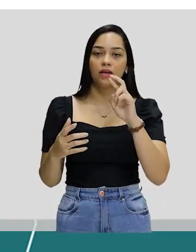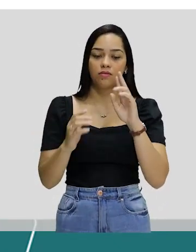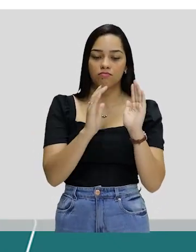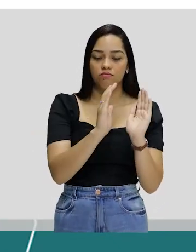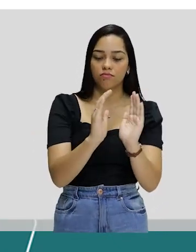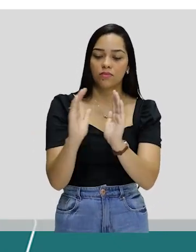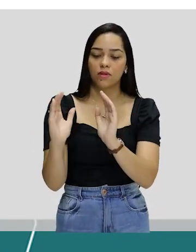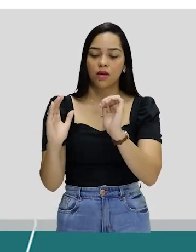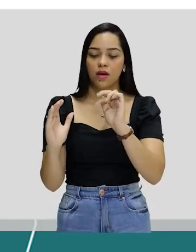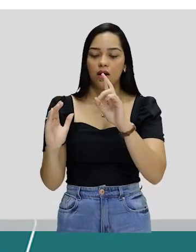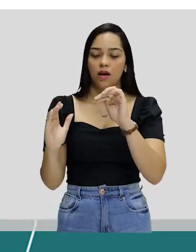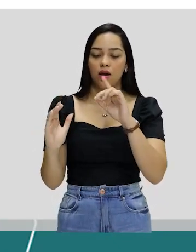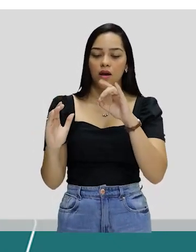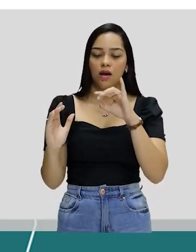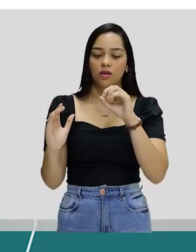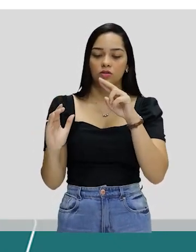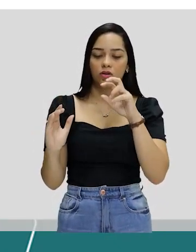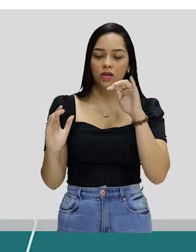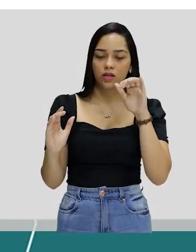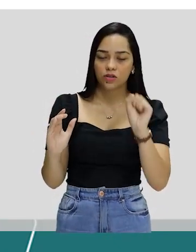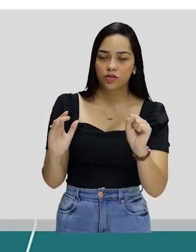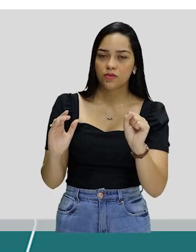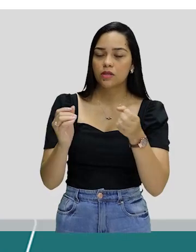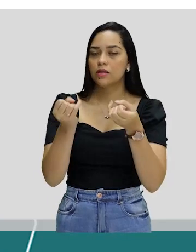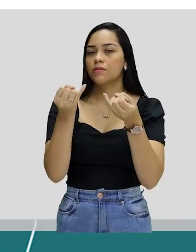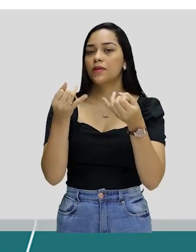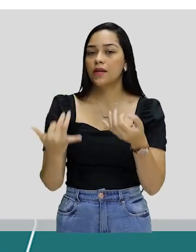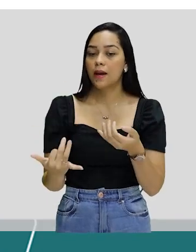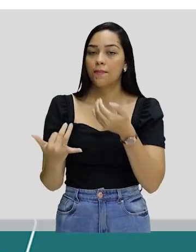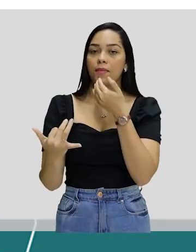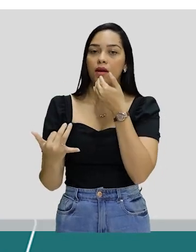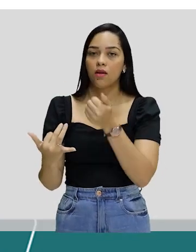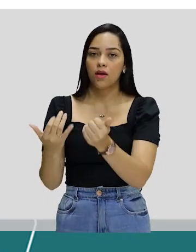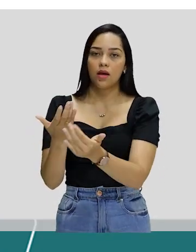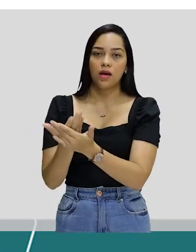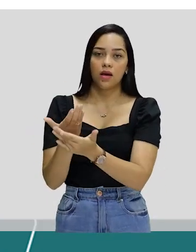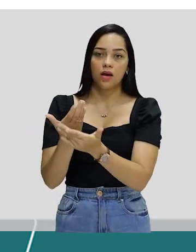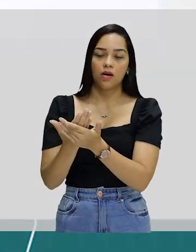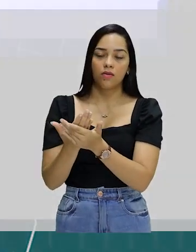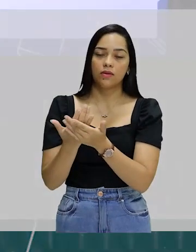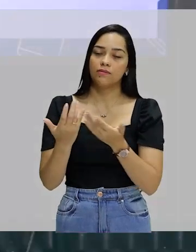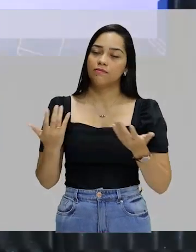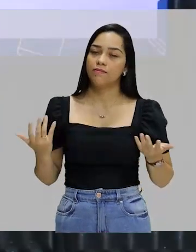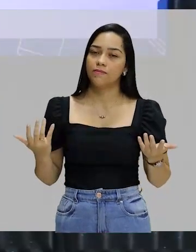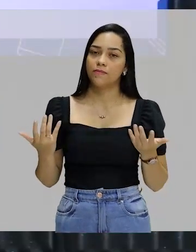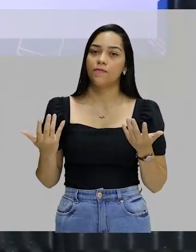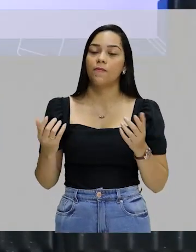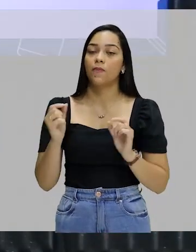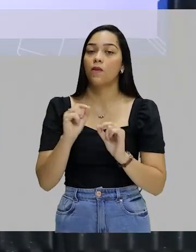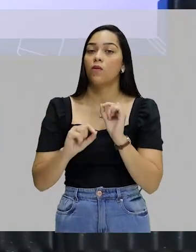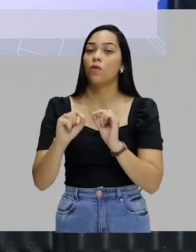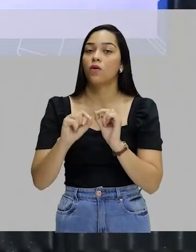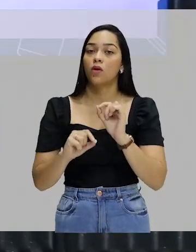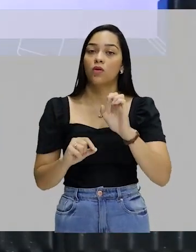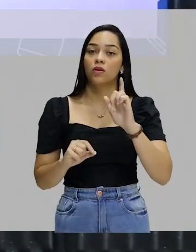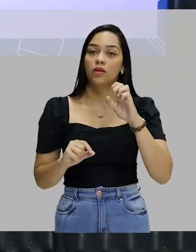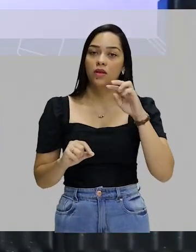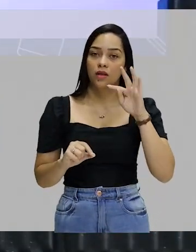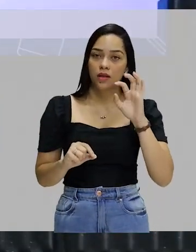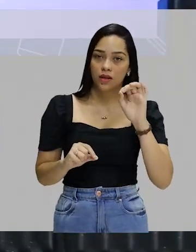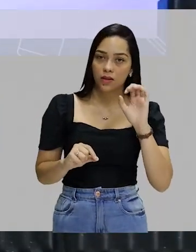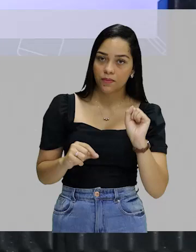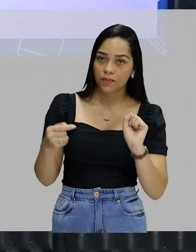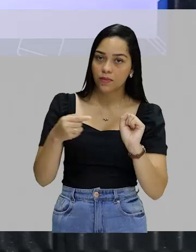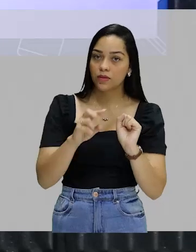radioativas, ok? Bom, nós vamos explicar melhor na nossa aula, mas assim, os elementos